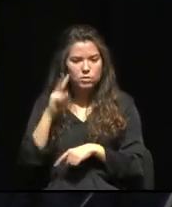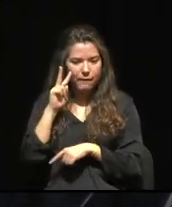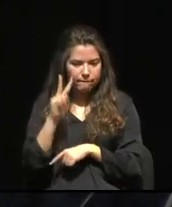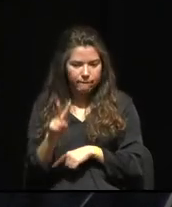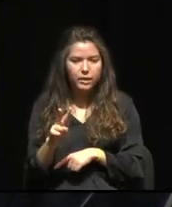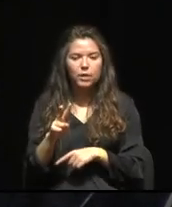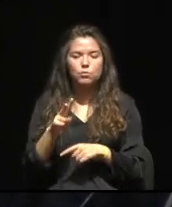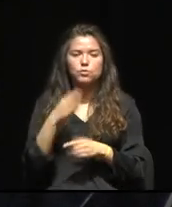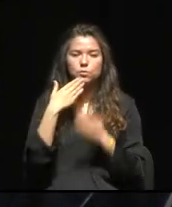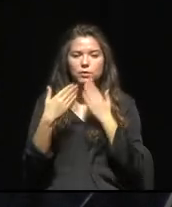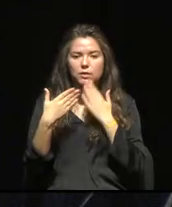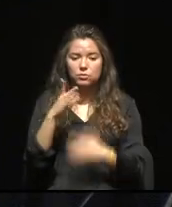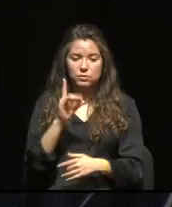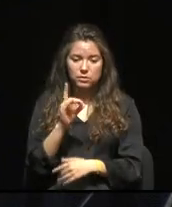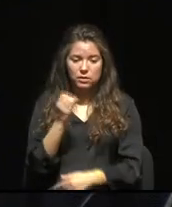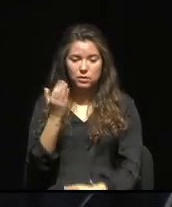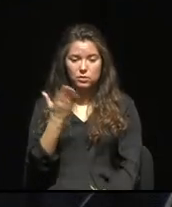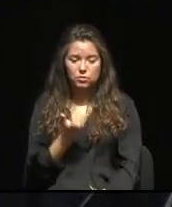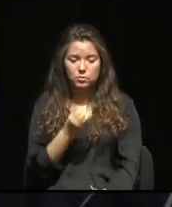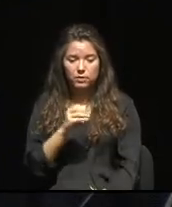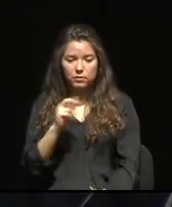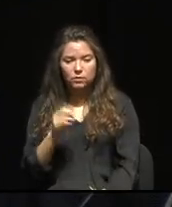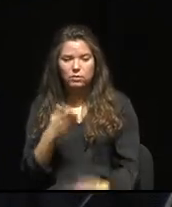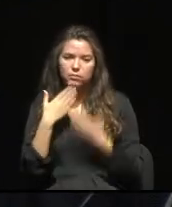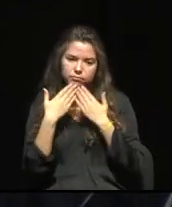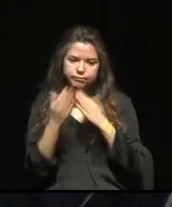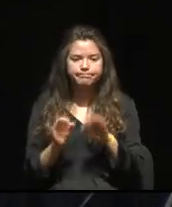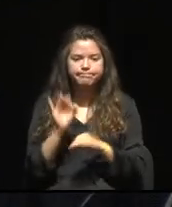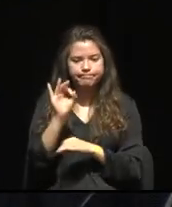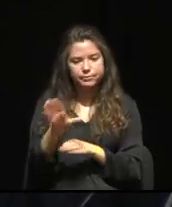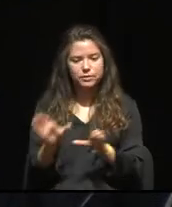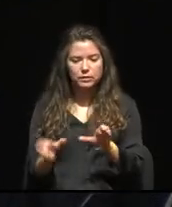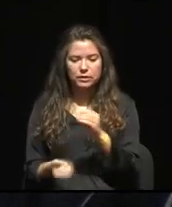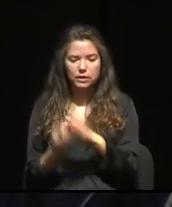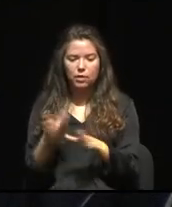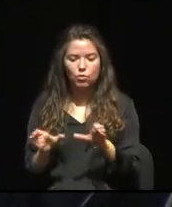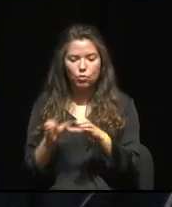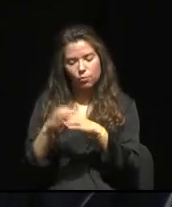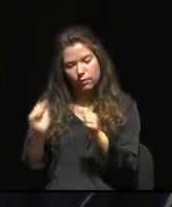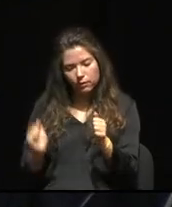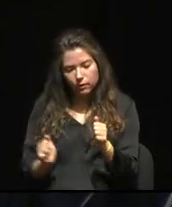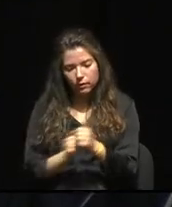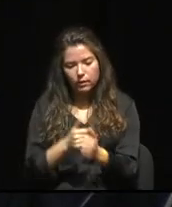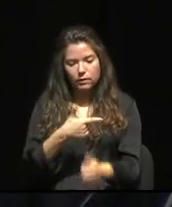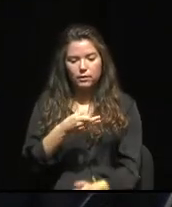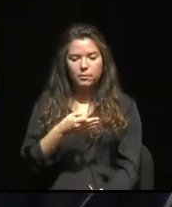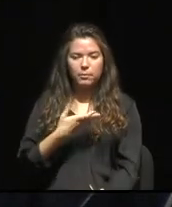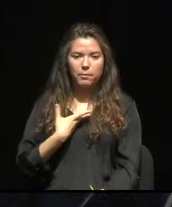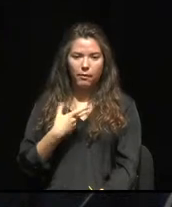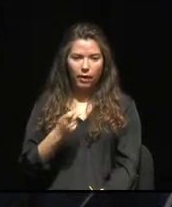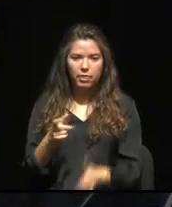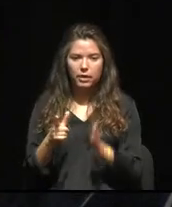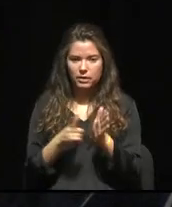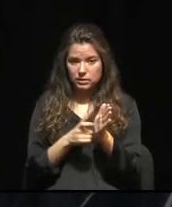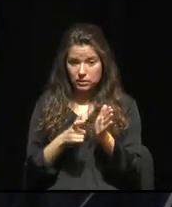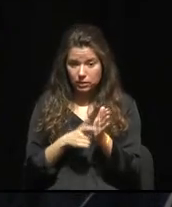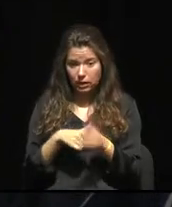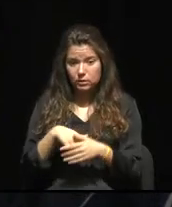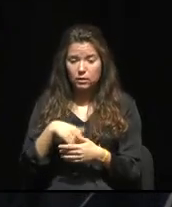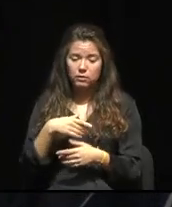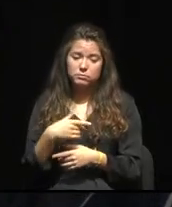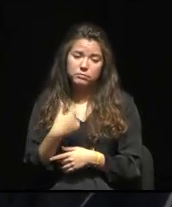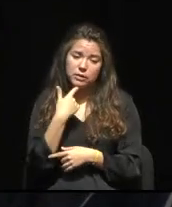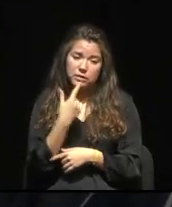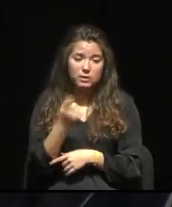16223 onde é sugerido pelos peticionários a Constituição de uma comissão eventual de acompanhamento da Tapada das necessidades uma primeira